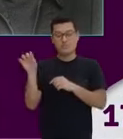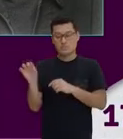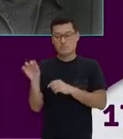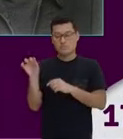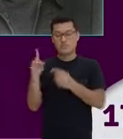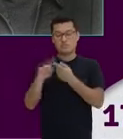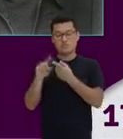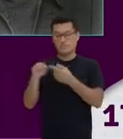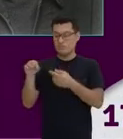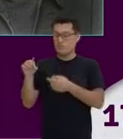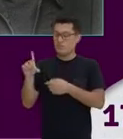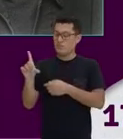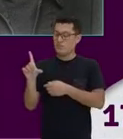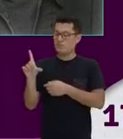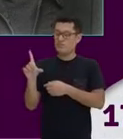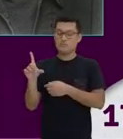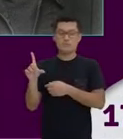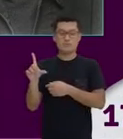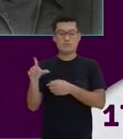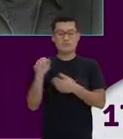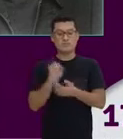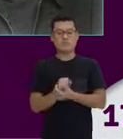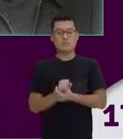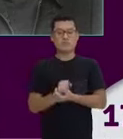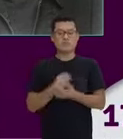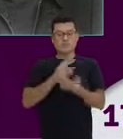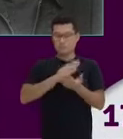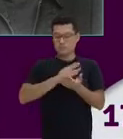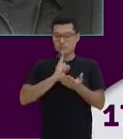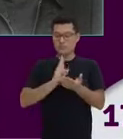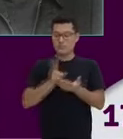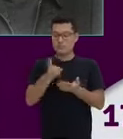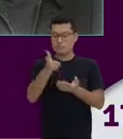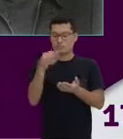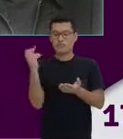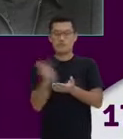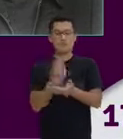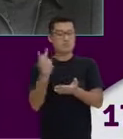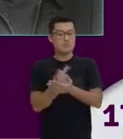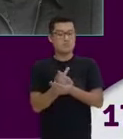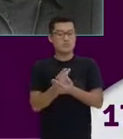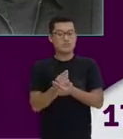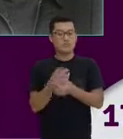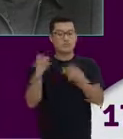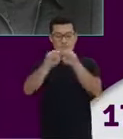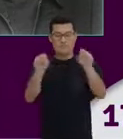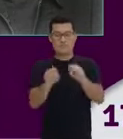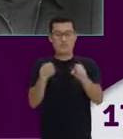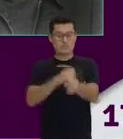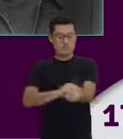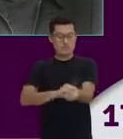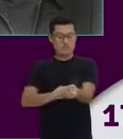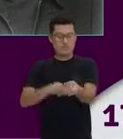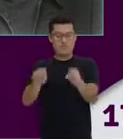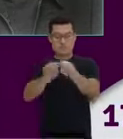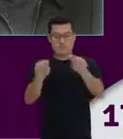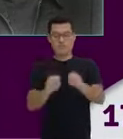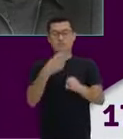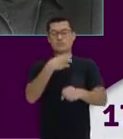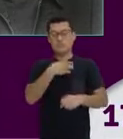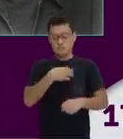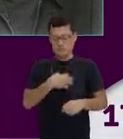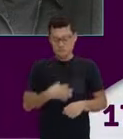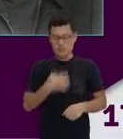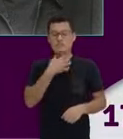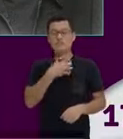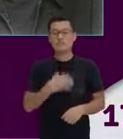Agudo respeito respectivamente o sistema nervoso agudo e o sistema circulatório